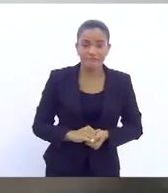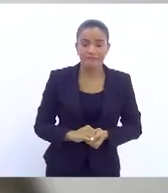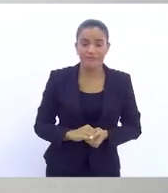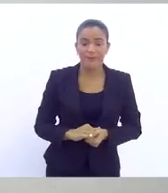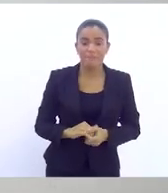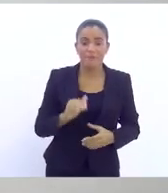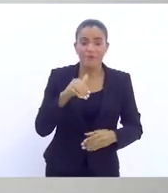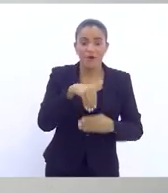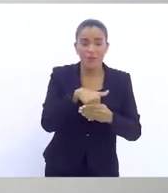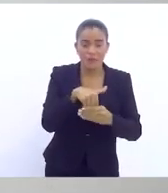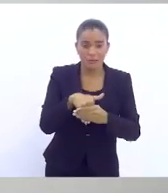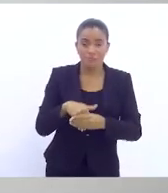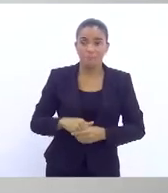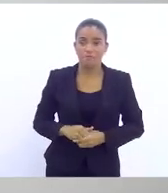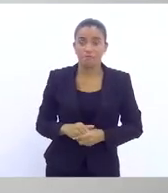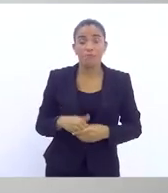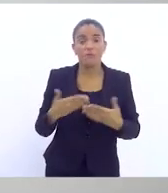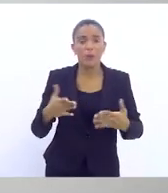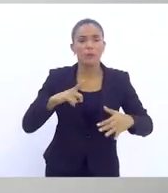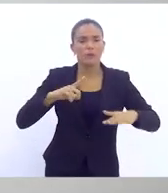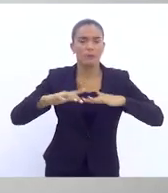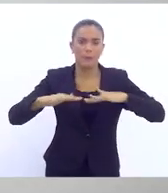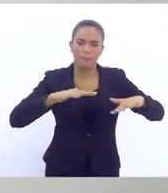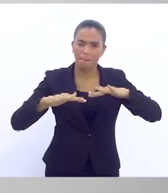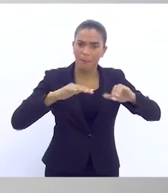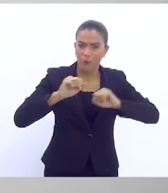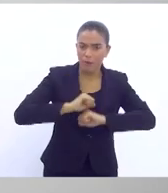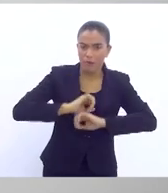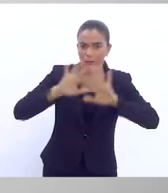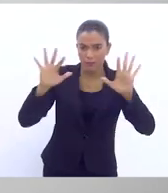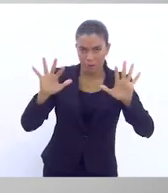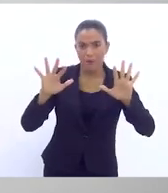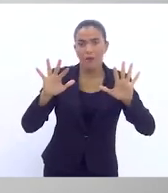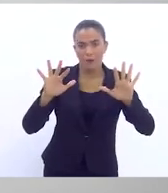então há um movimento Claro